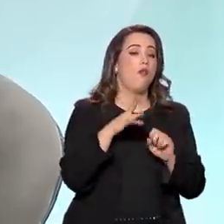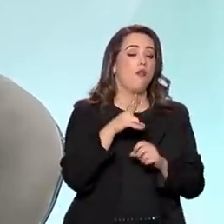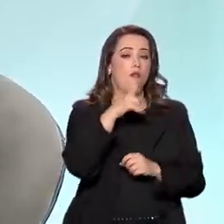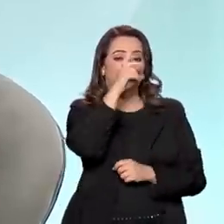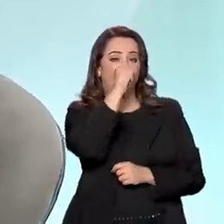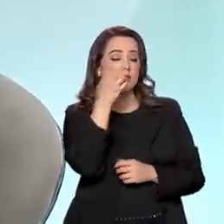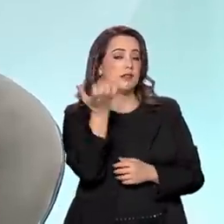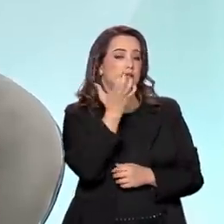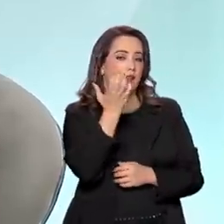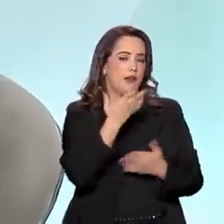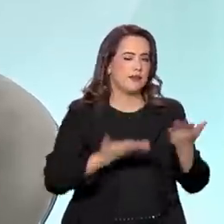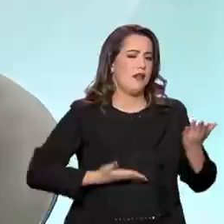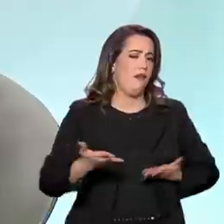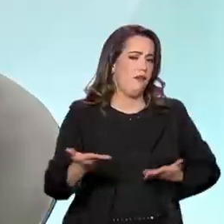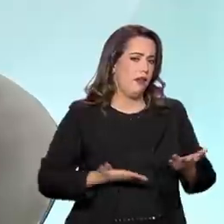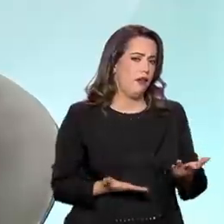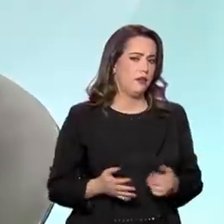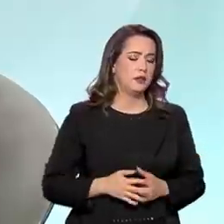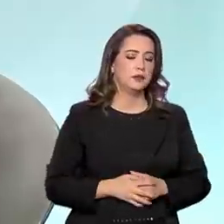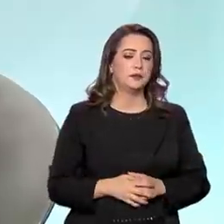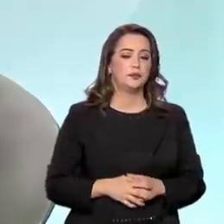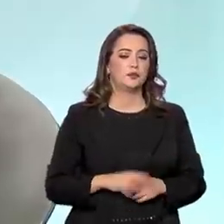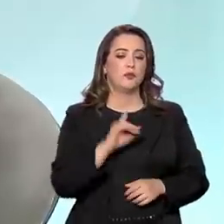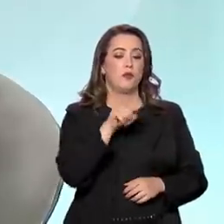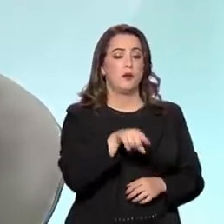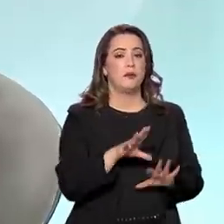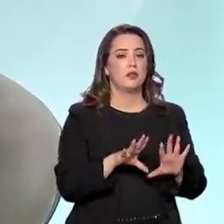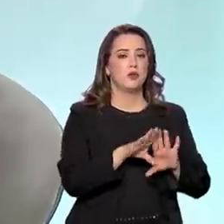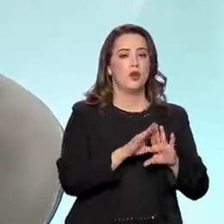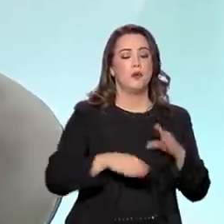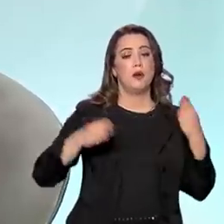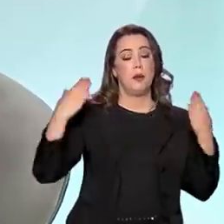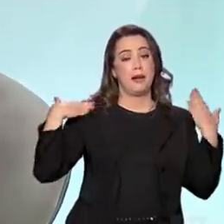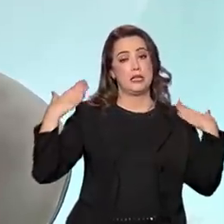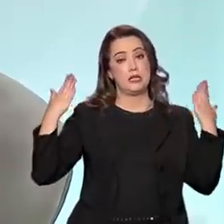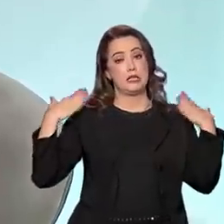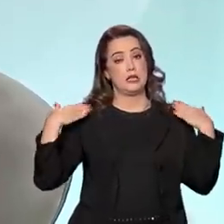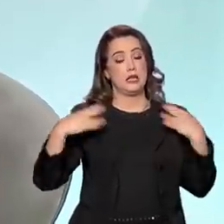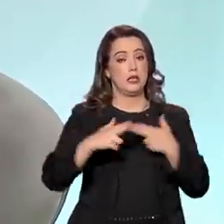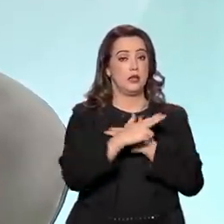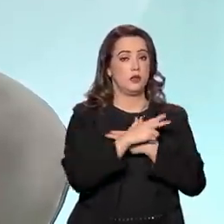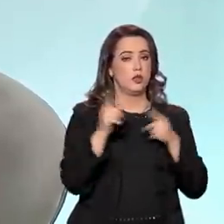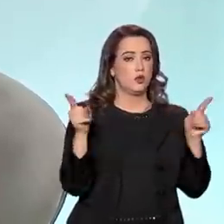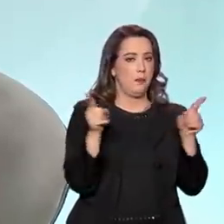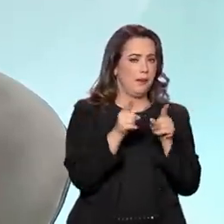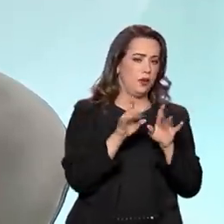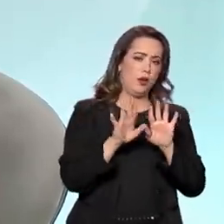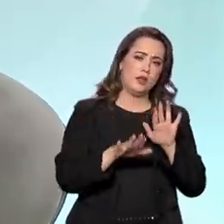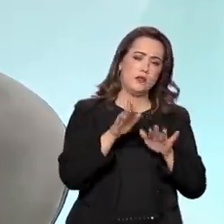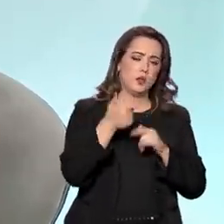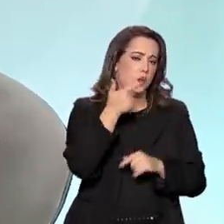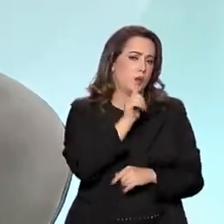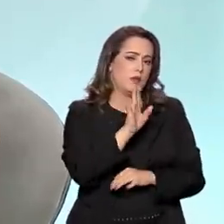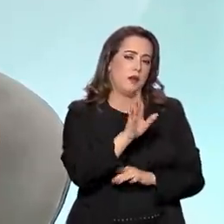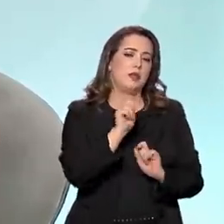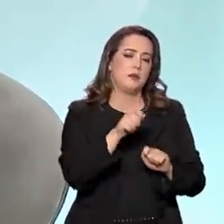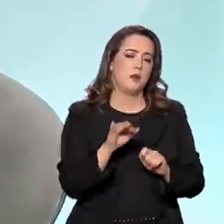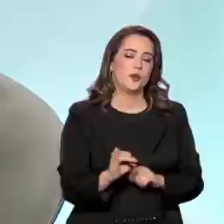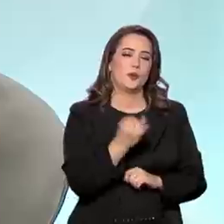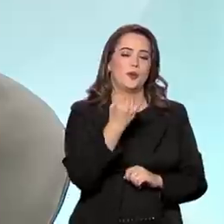e se encontra mas a como a Maria nossa que são efetivos são menores ainda ele não consegue mas ele pode ter essa oportunidade